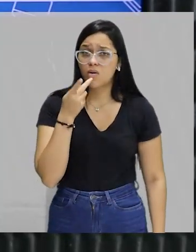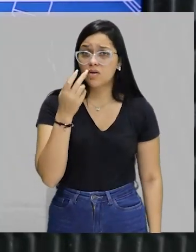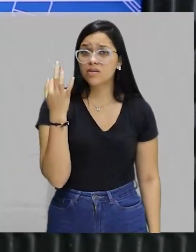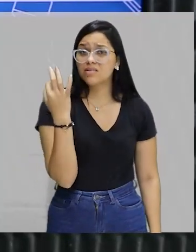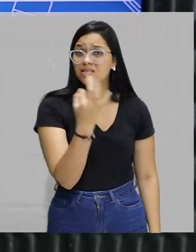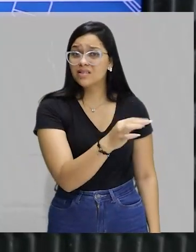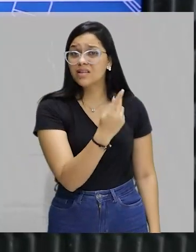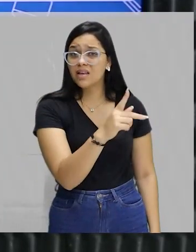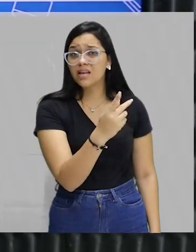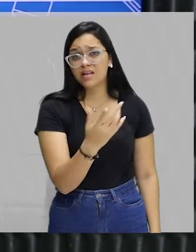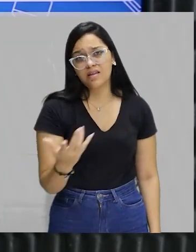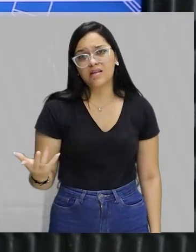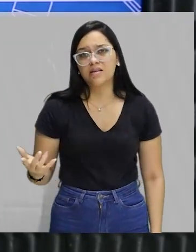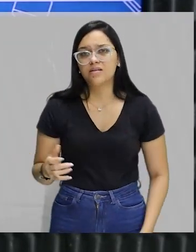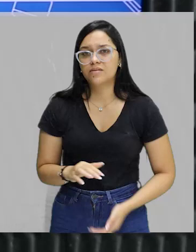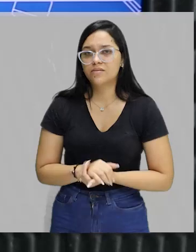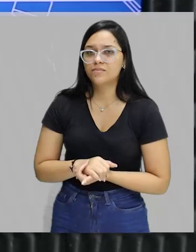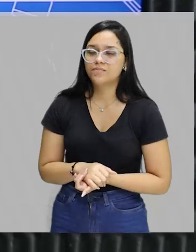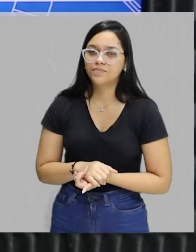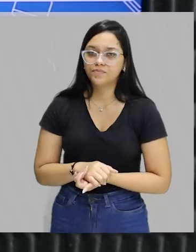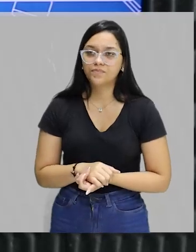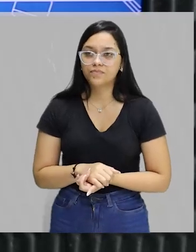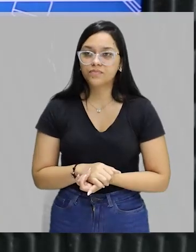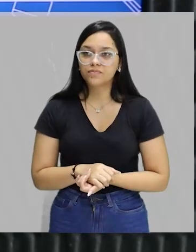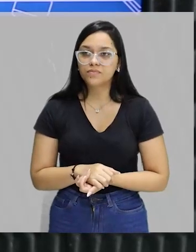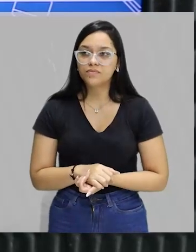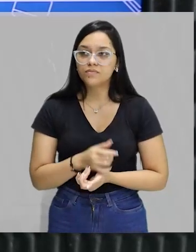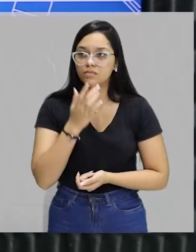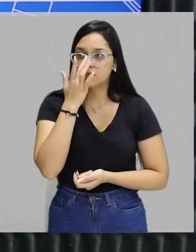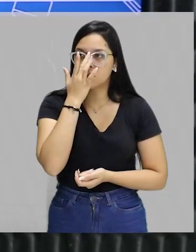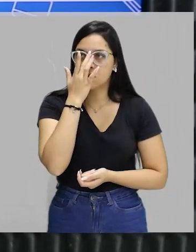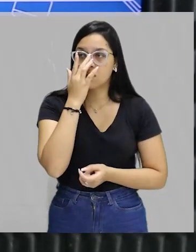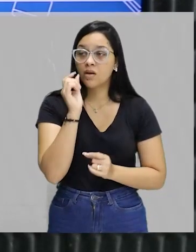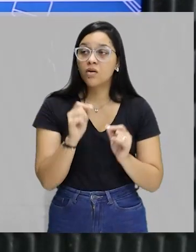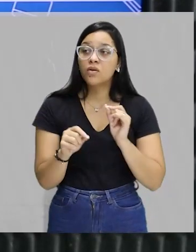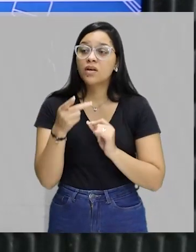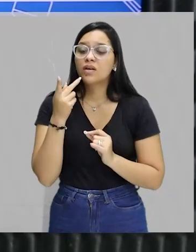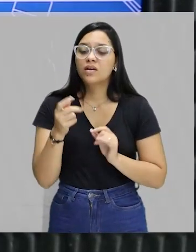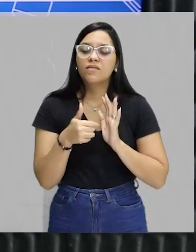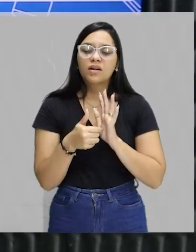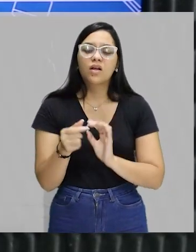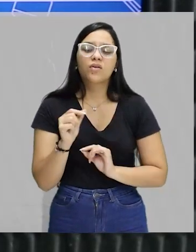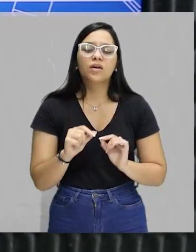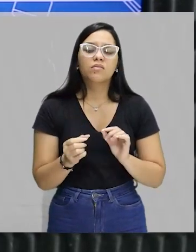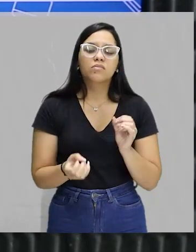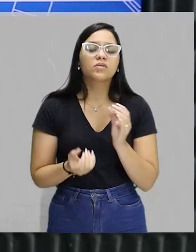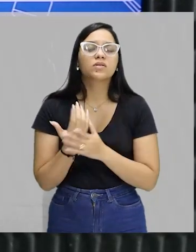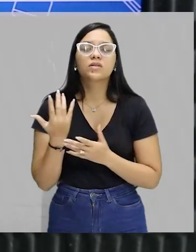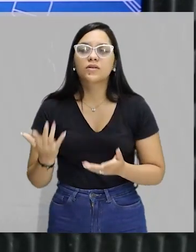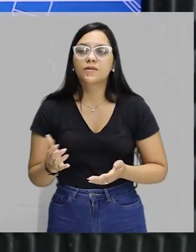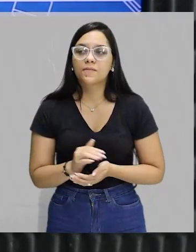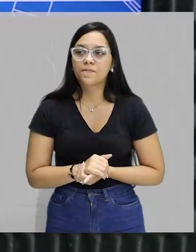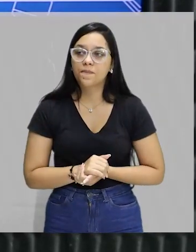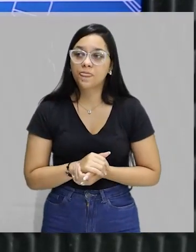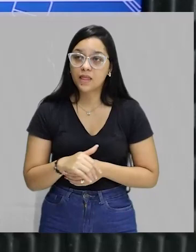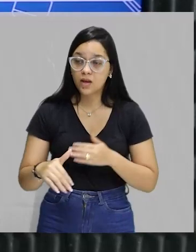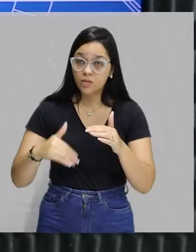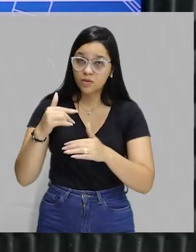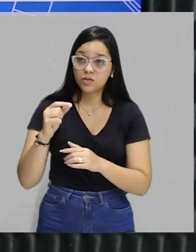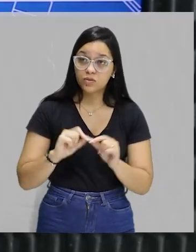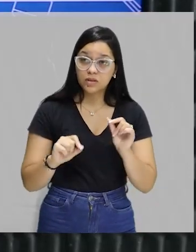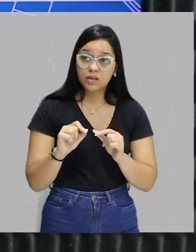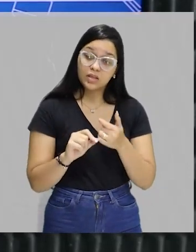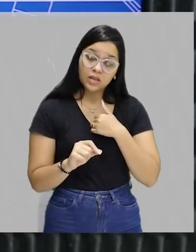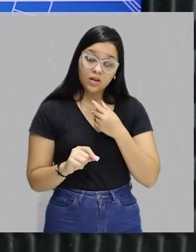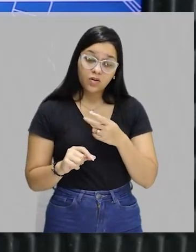qualquer base de informação técnica ou científica. O que o artista quis transmitir quando produziu a obra? A primeira